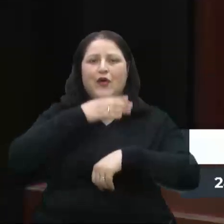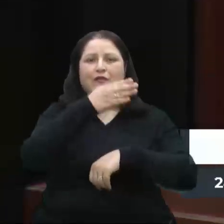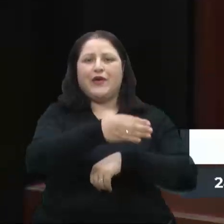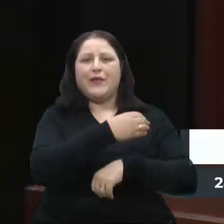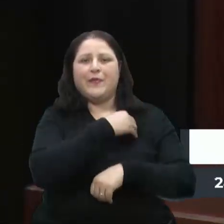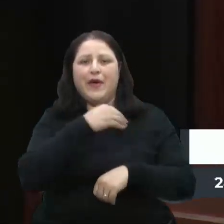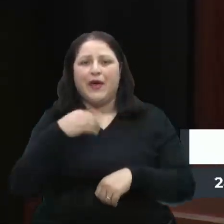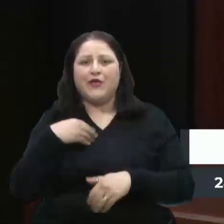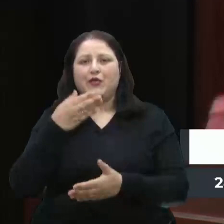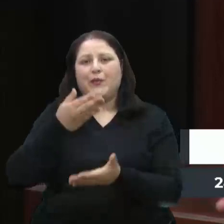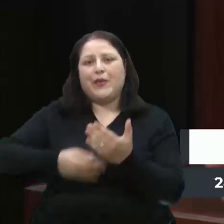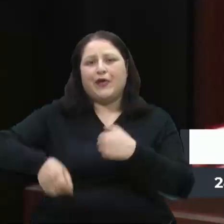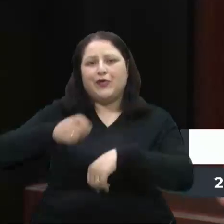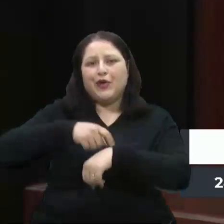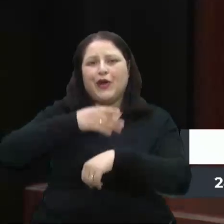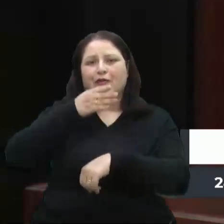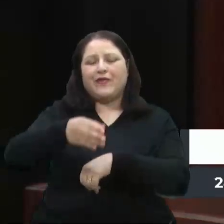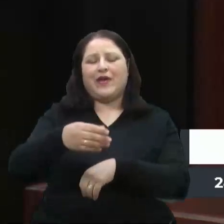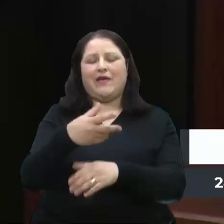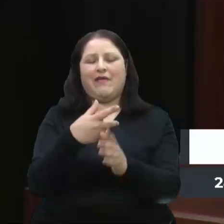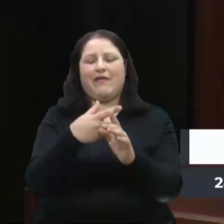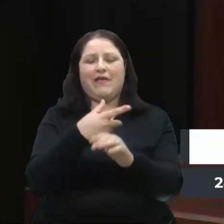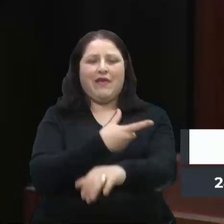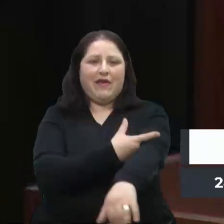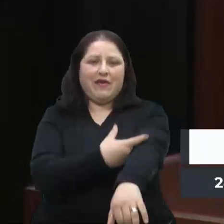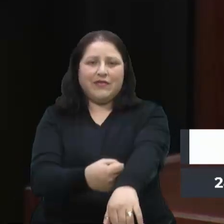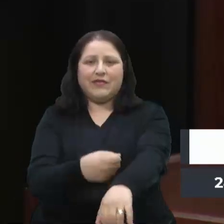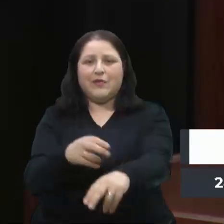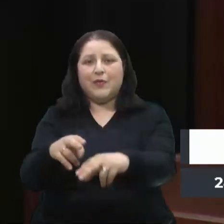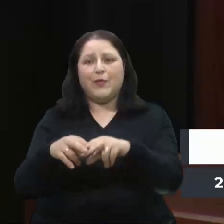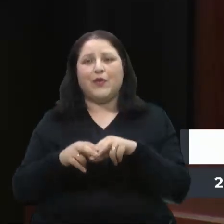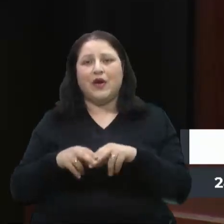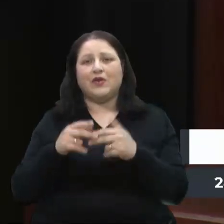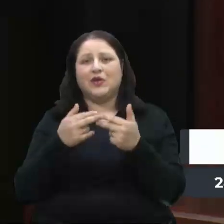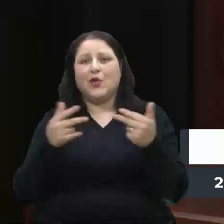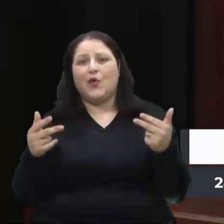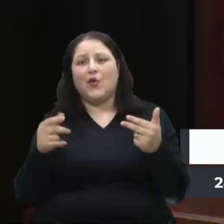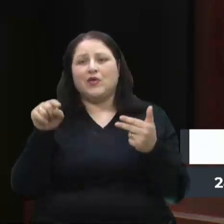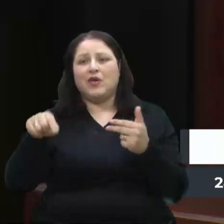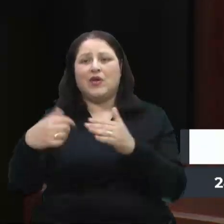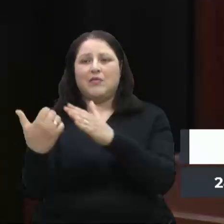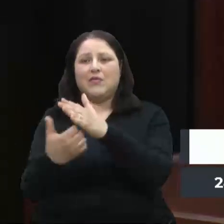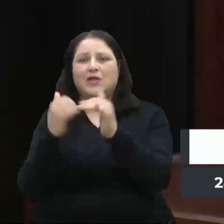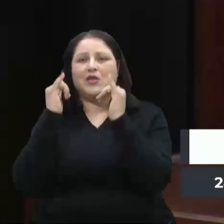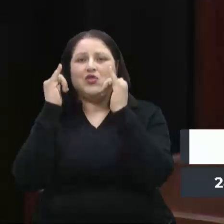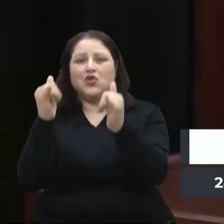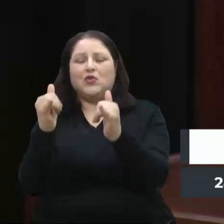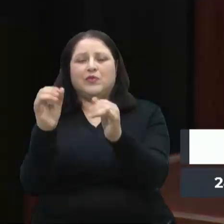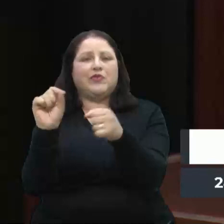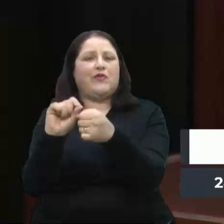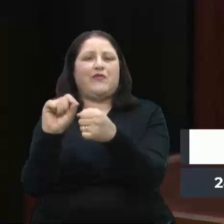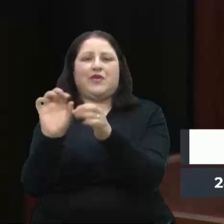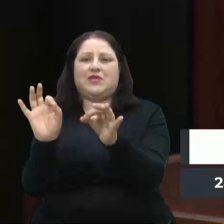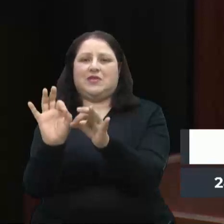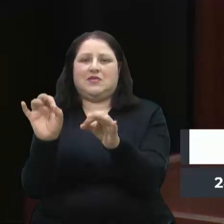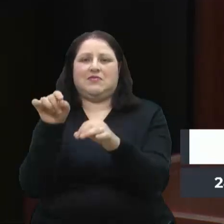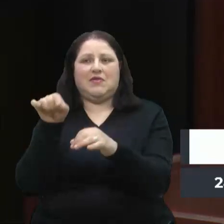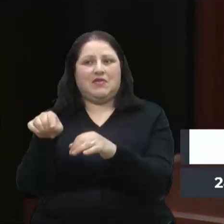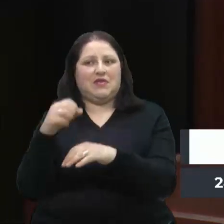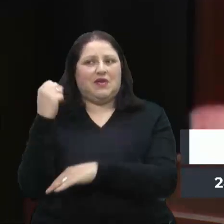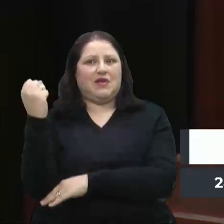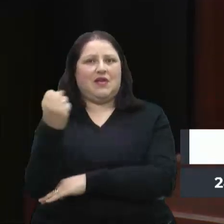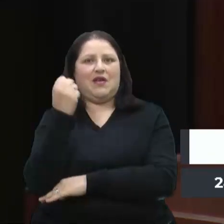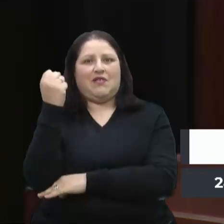seus exames, por conta de alguma coisa que a Visate deixou de fazer, nesse caso, algo grave